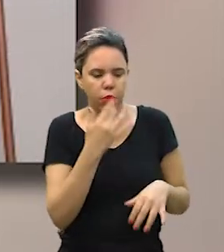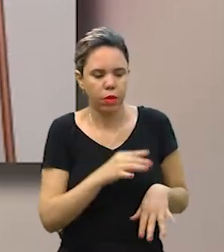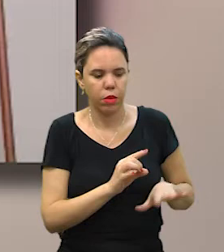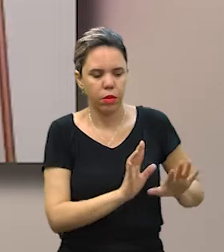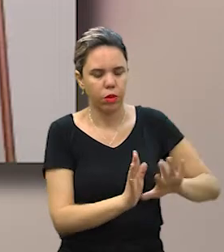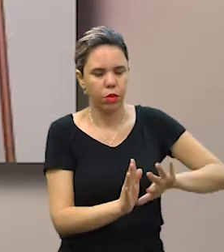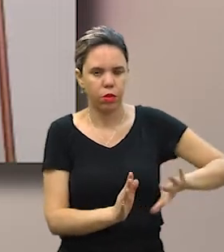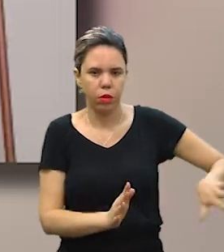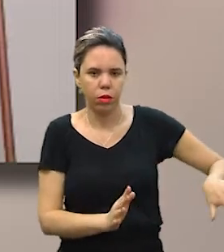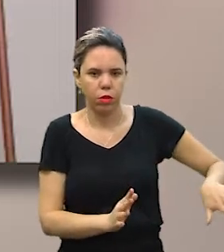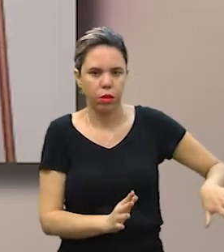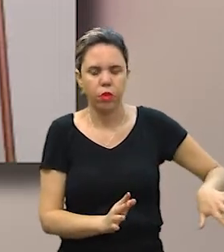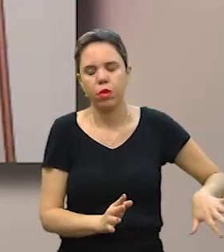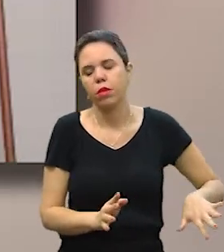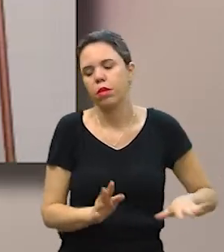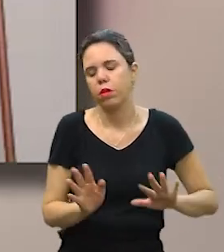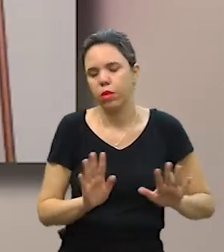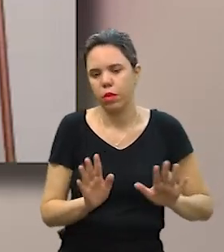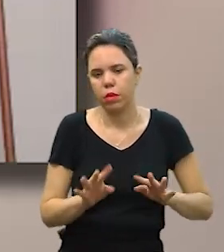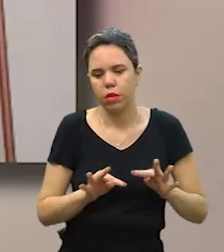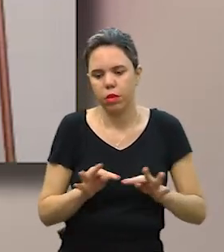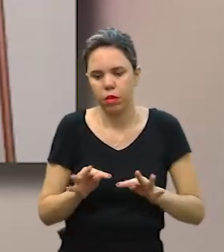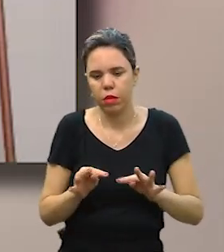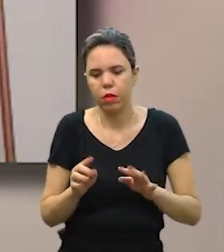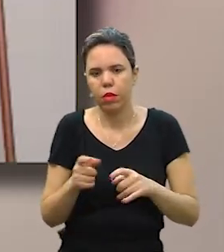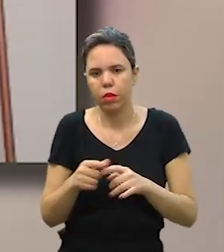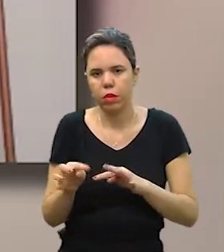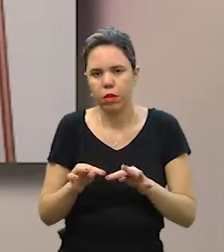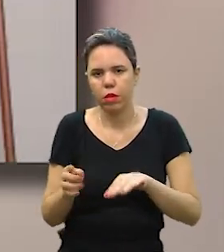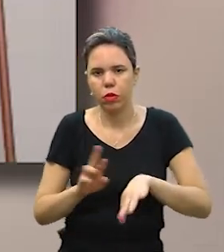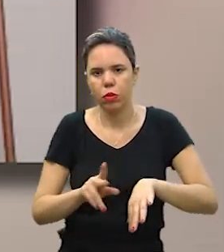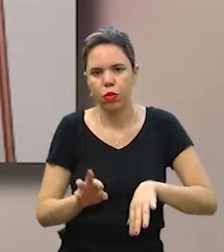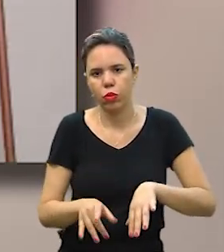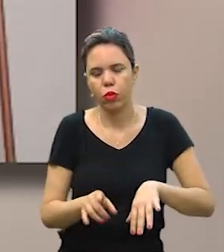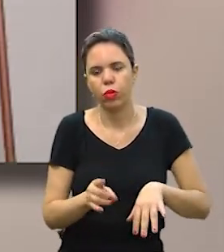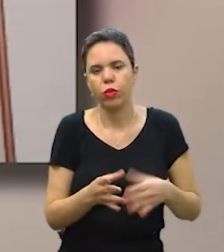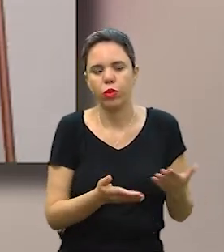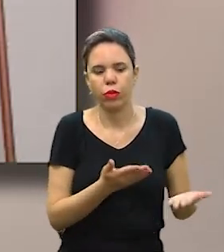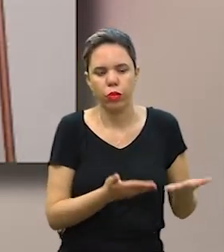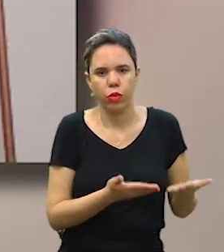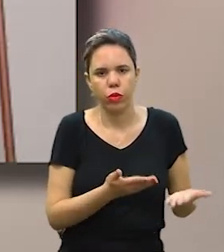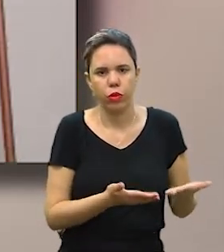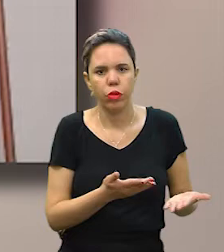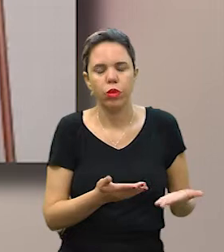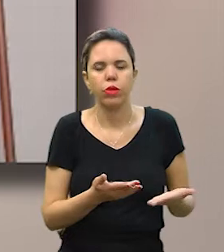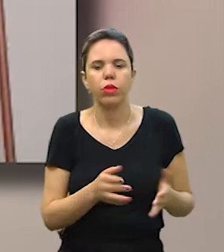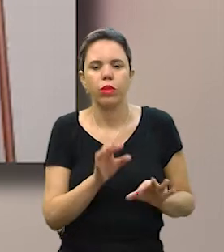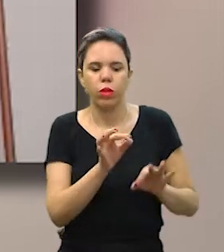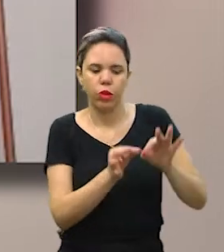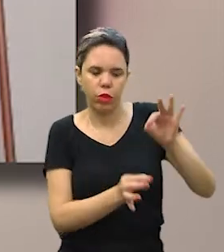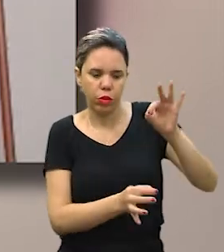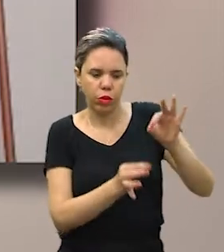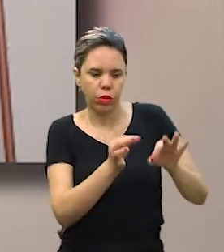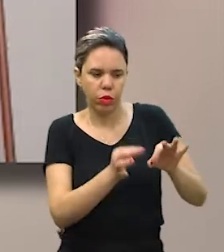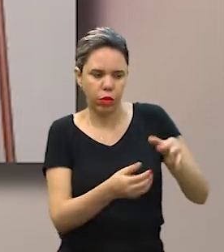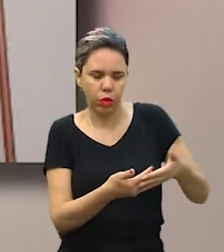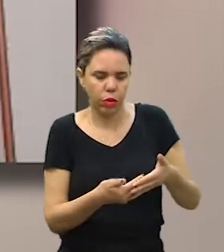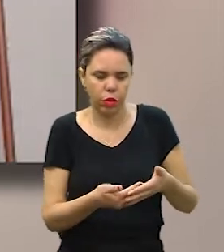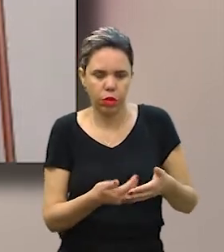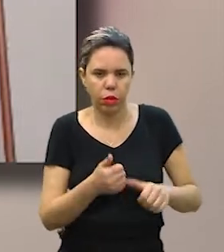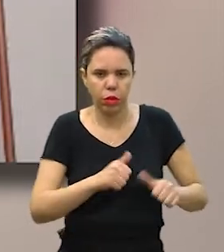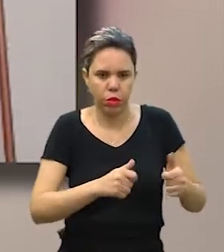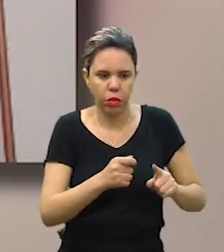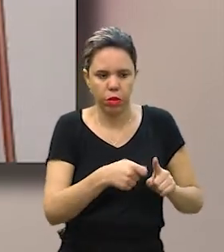só como um peso e uma medida. A pediatria ela já deixou de ser apenas pesar e medir o bebê, a